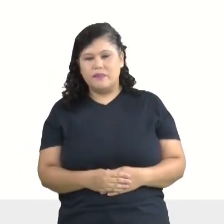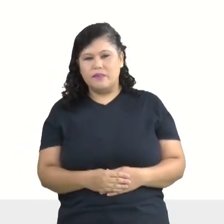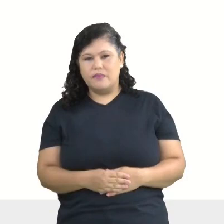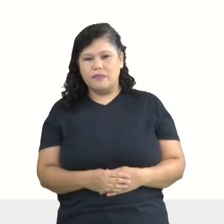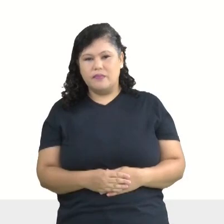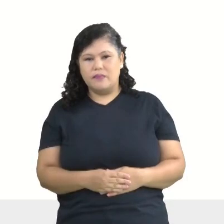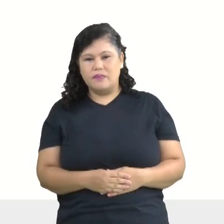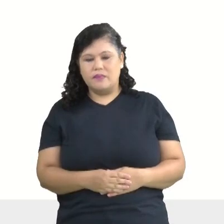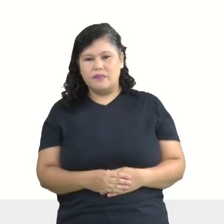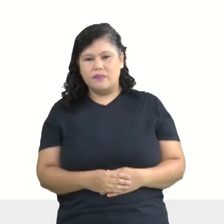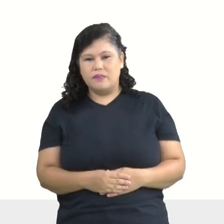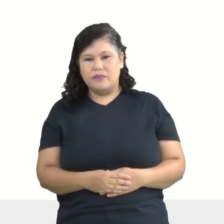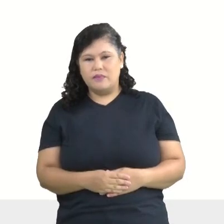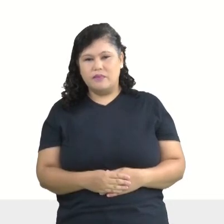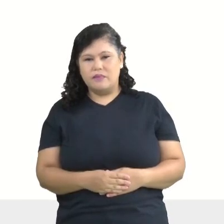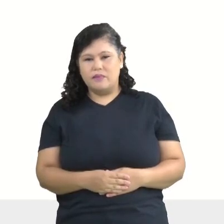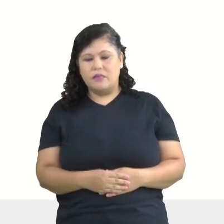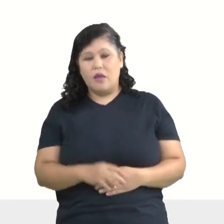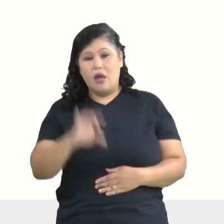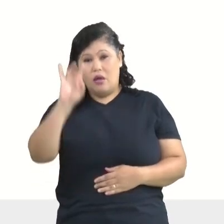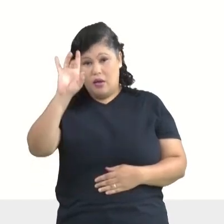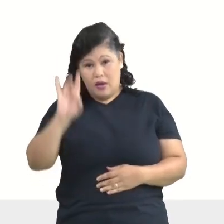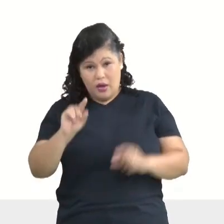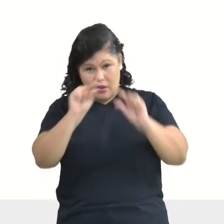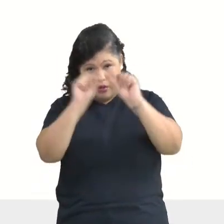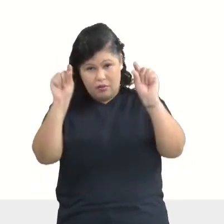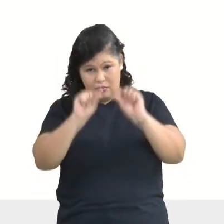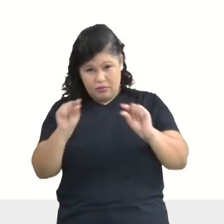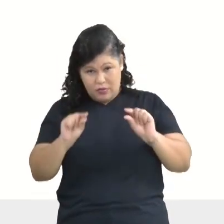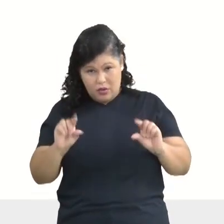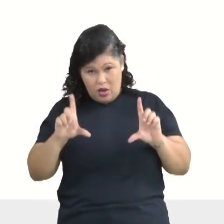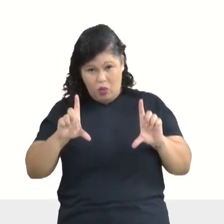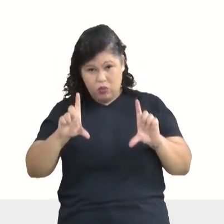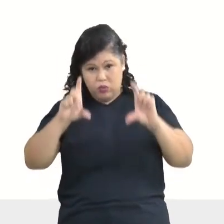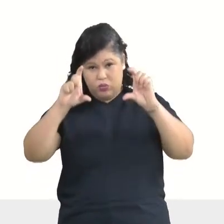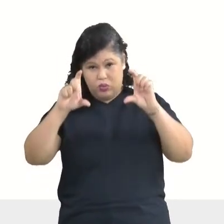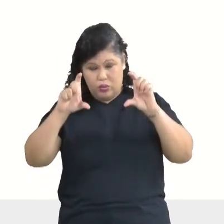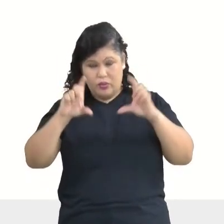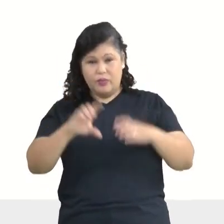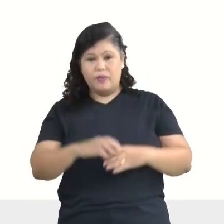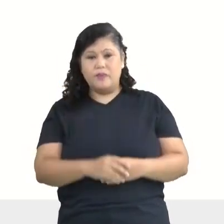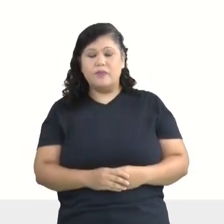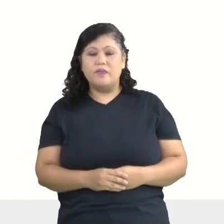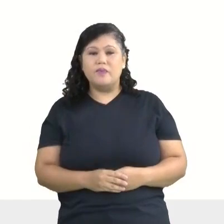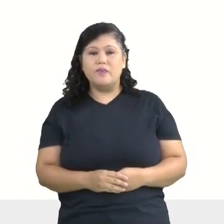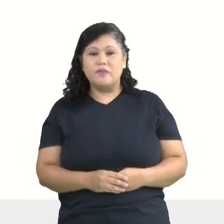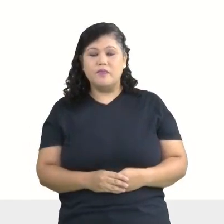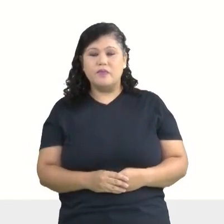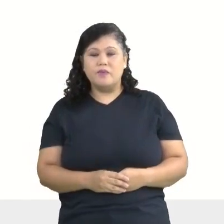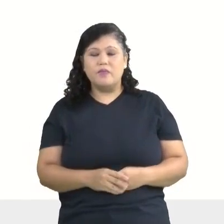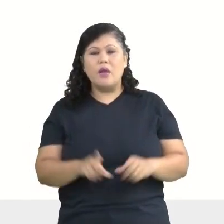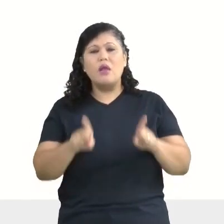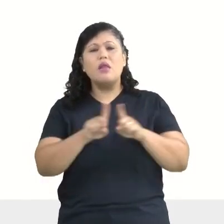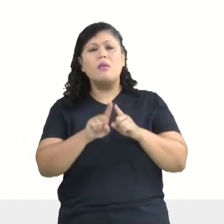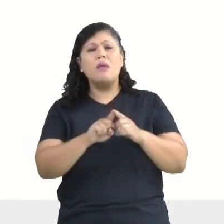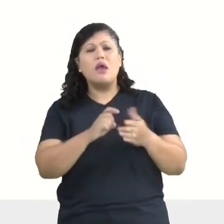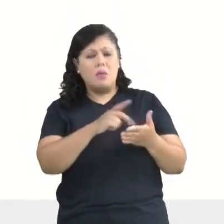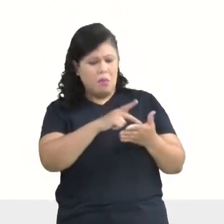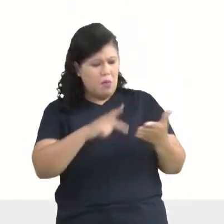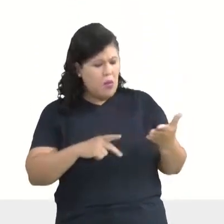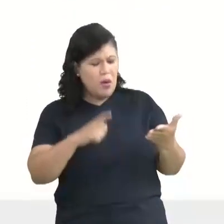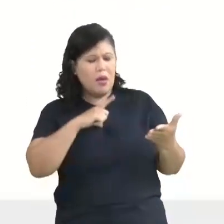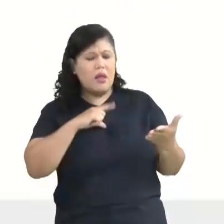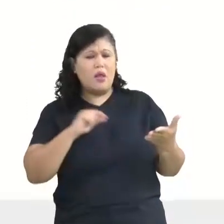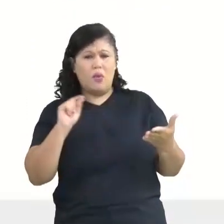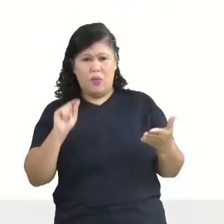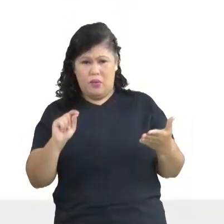versos, que são as linhas de cada poema que nós estamos lendo. O que mais que um poema tem, professora? Um poema,